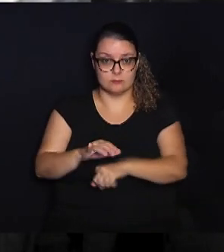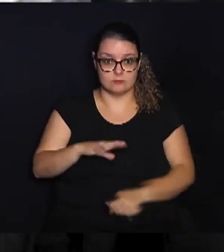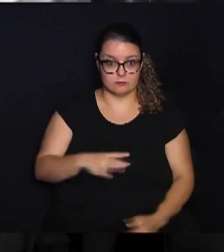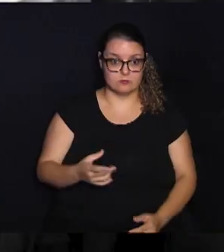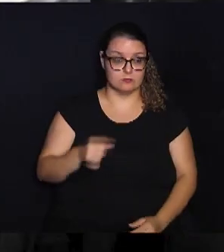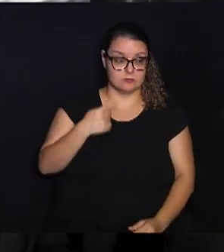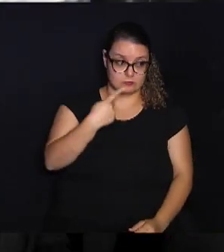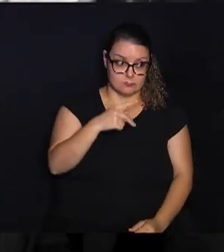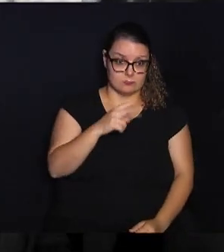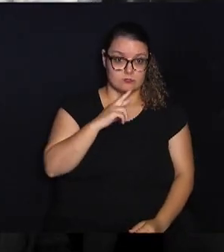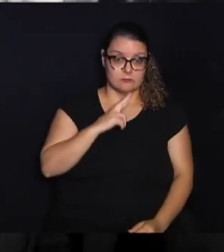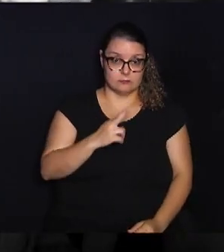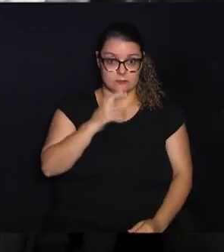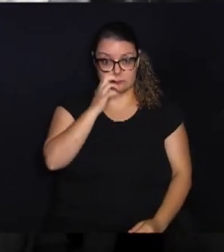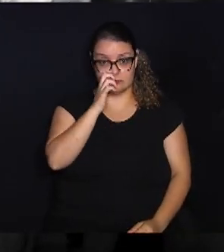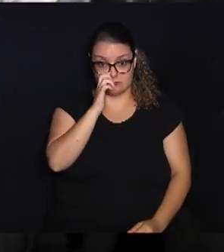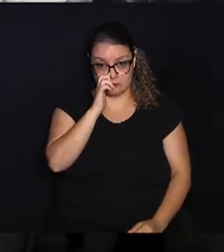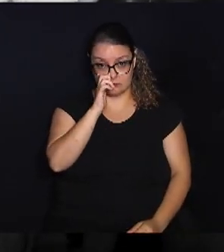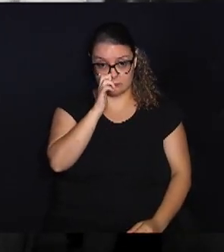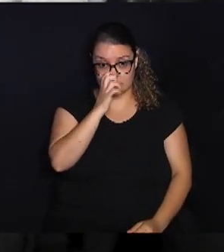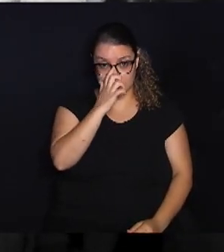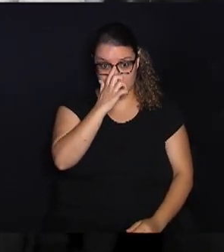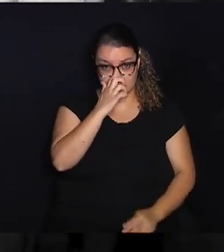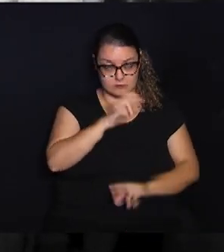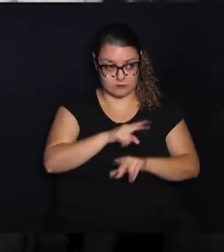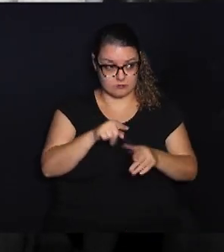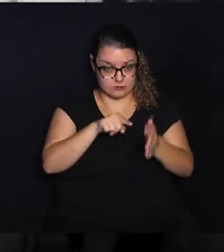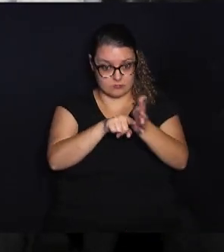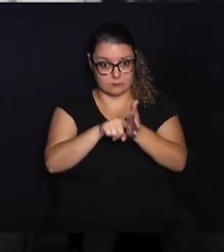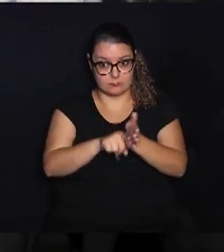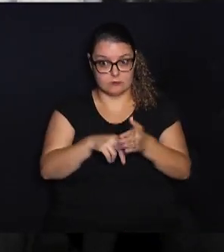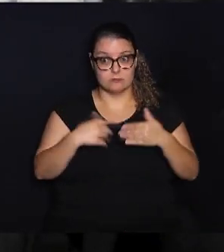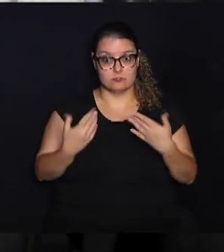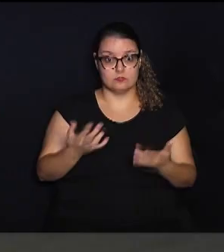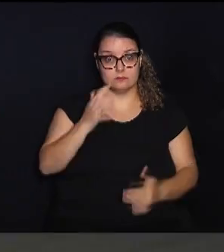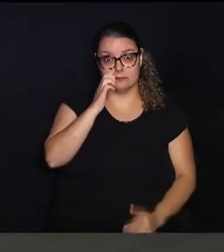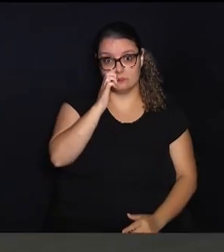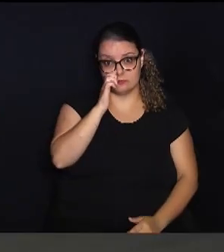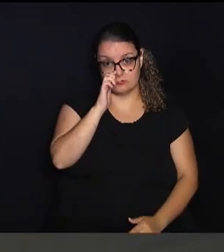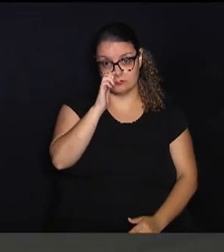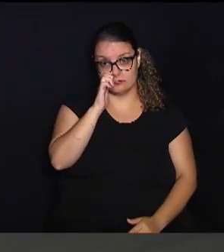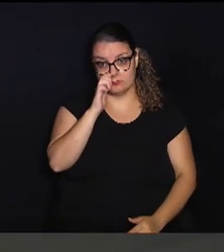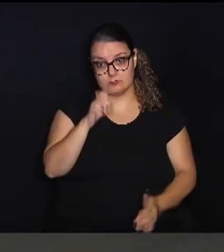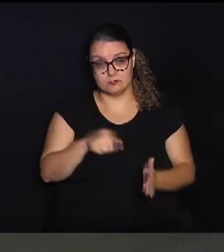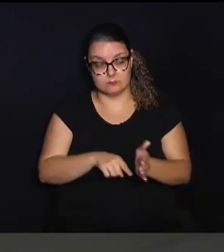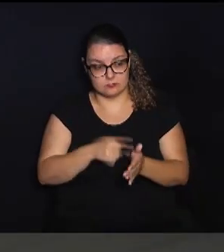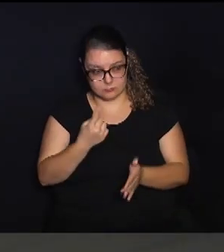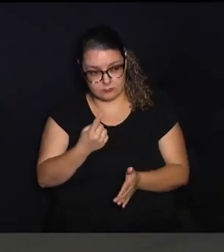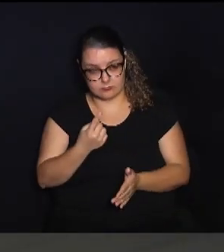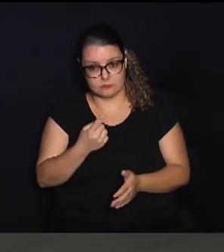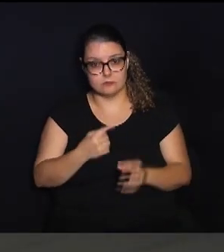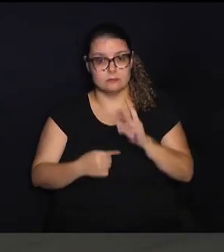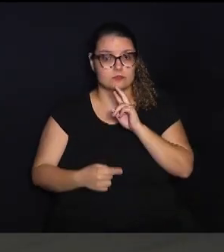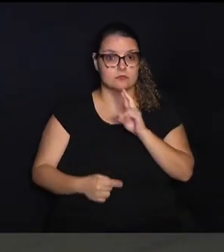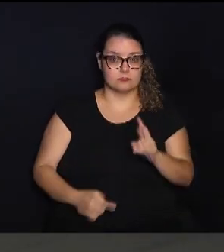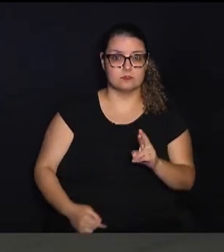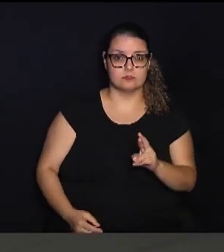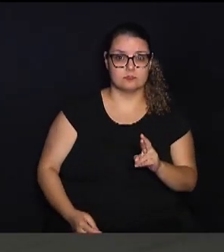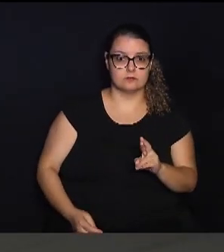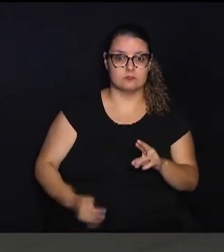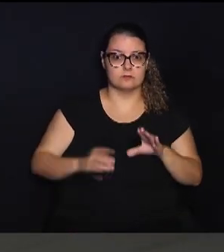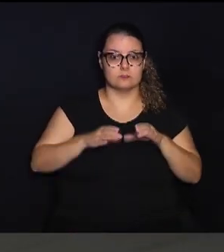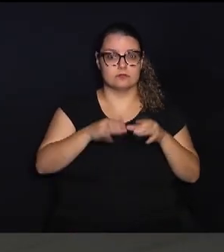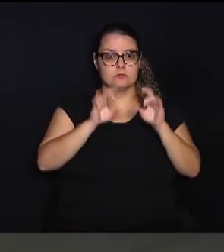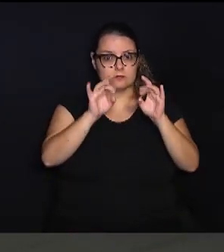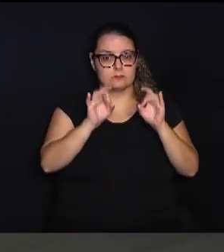sua resposta já me surgiram aqui várias perguntas, então vamos lá. A primeira que você citou na resposta sobre a Comissão